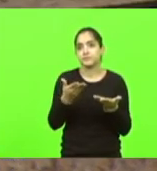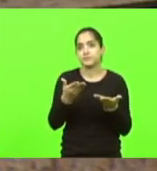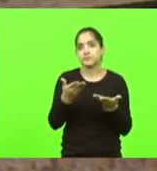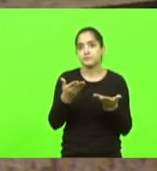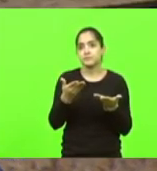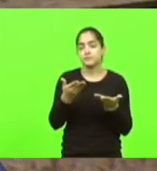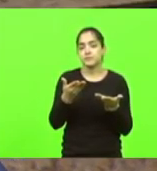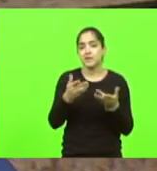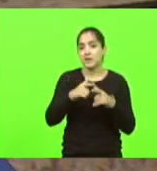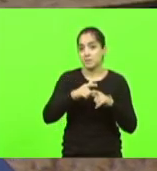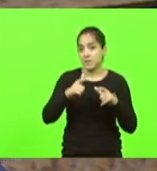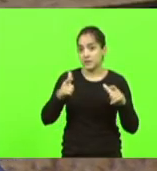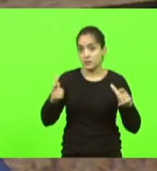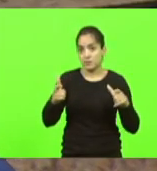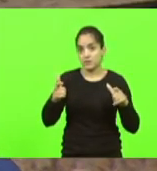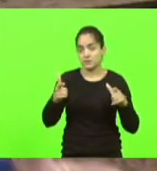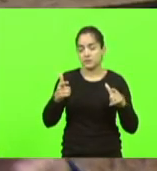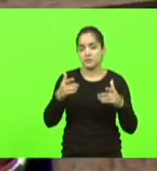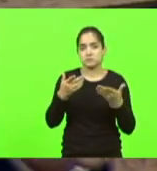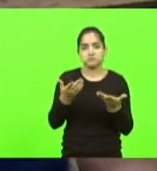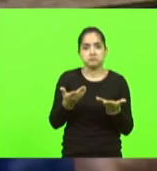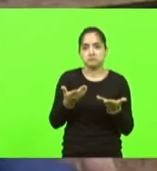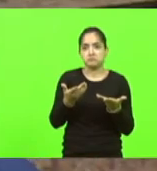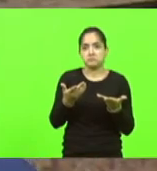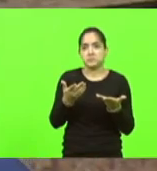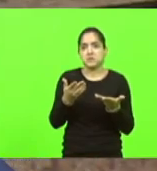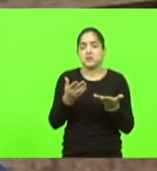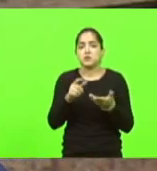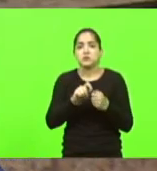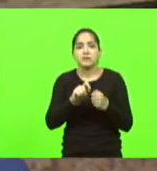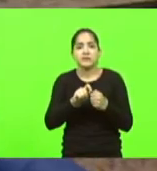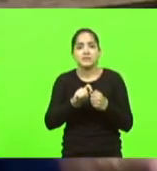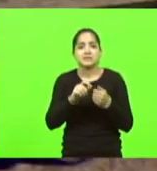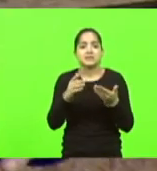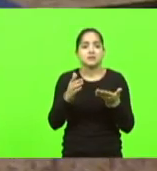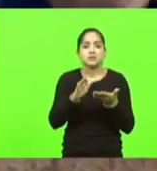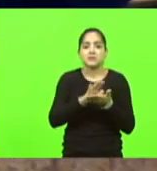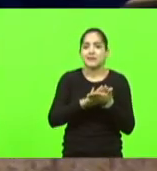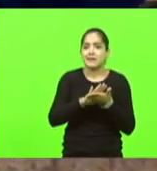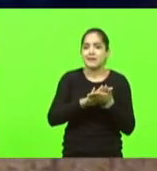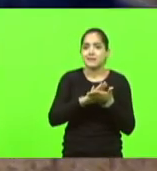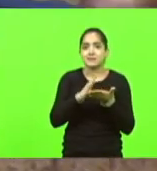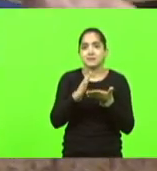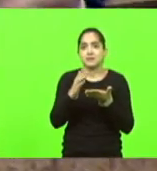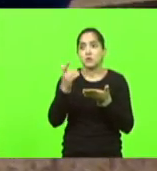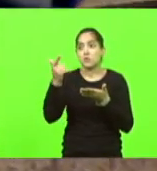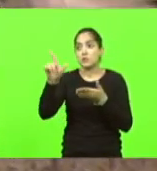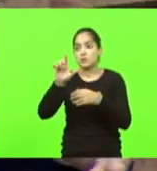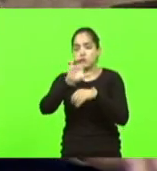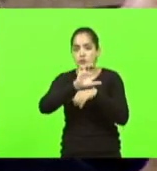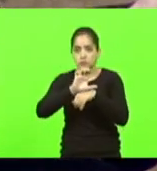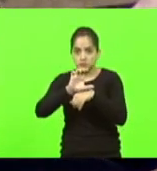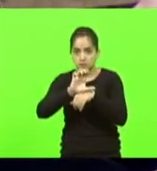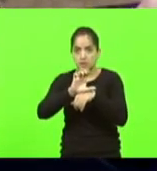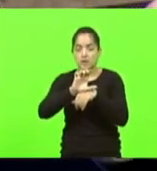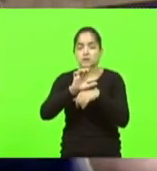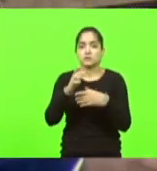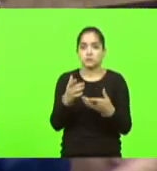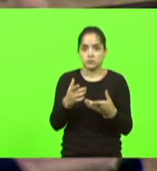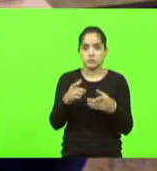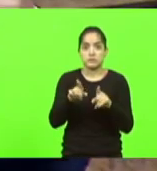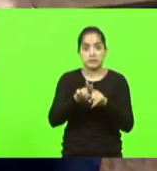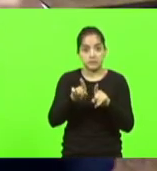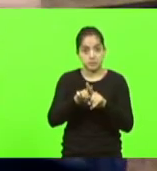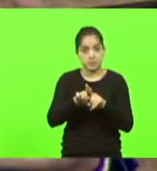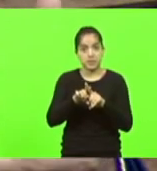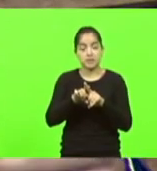plenário a maior parte do plenário está fazendo nada nada que não foi feita em Usina o resto do Brasil inteiro inclusive nos Estados governados pelo